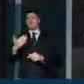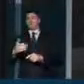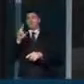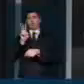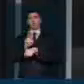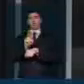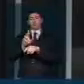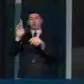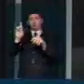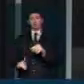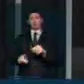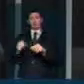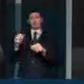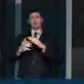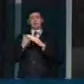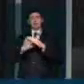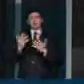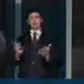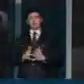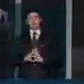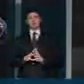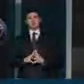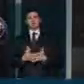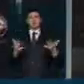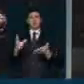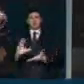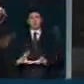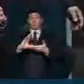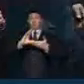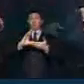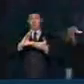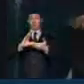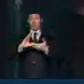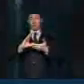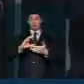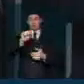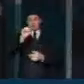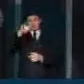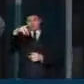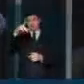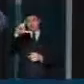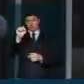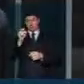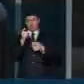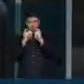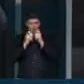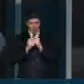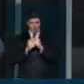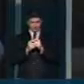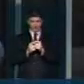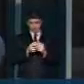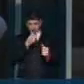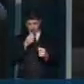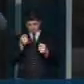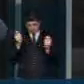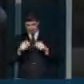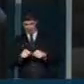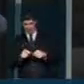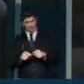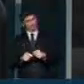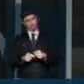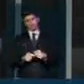interesses das microempresas. Por isso, o Conselho do Simples, o Conselho Gestor, não é suficiente para